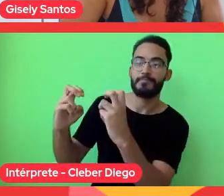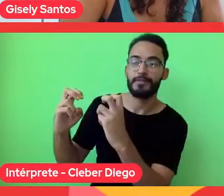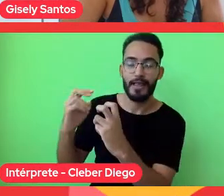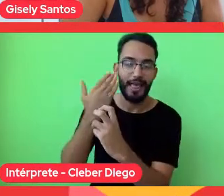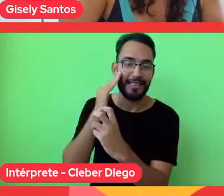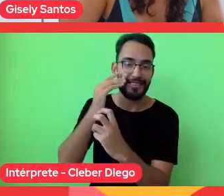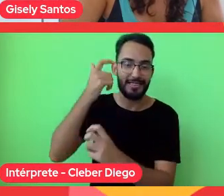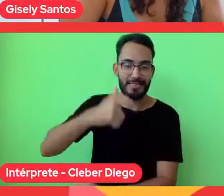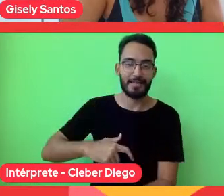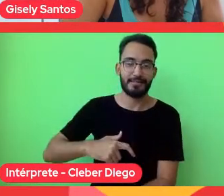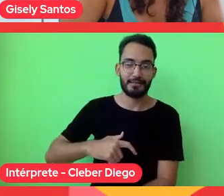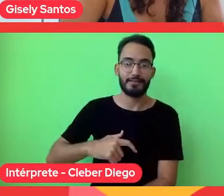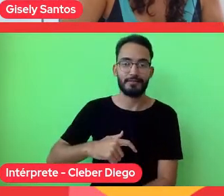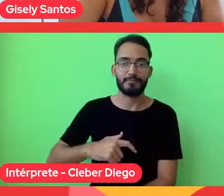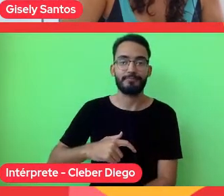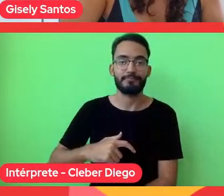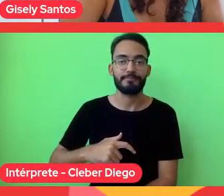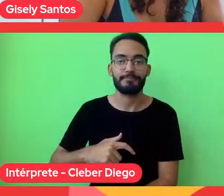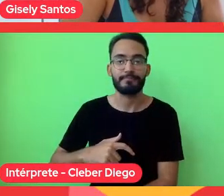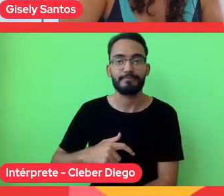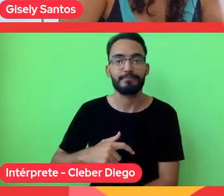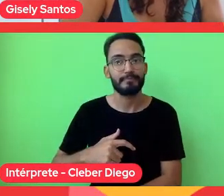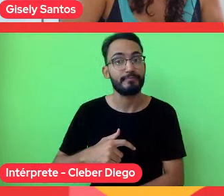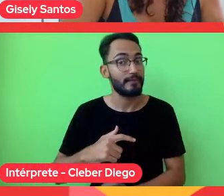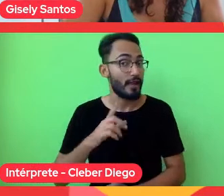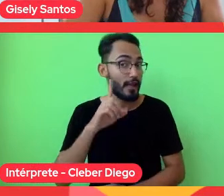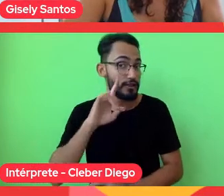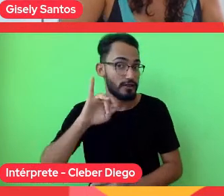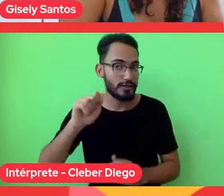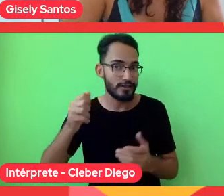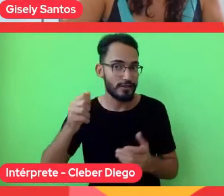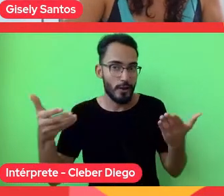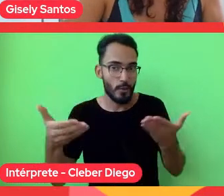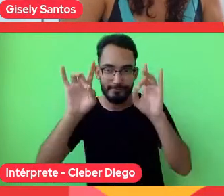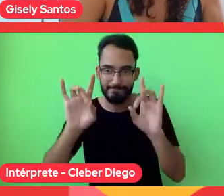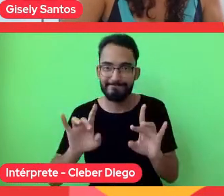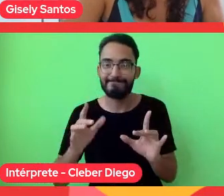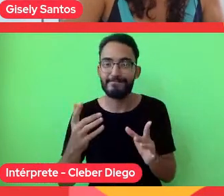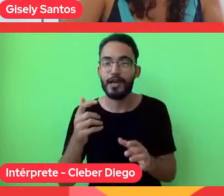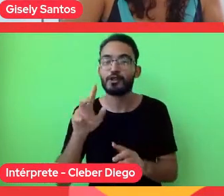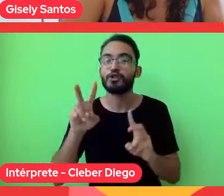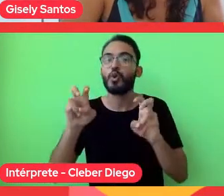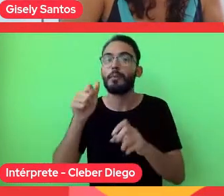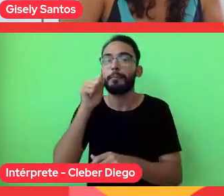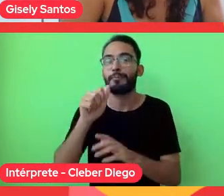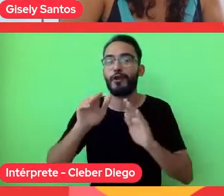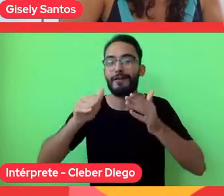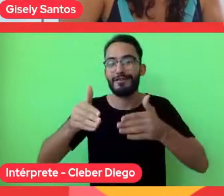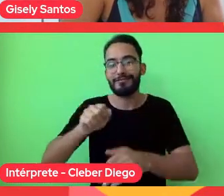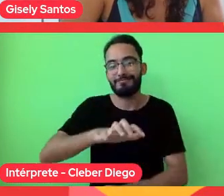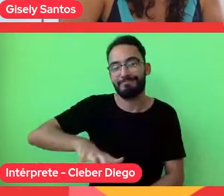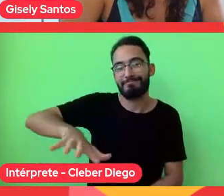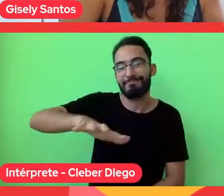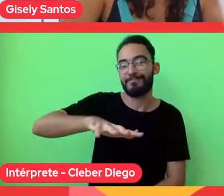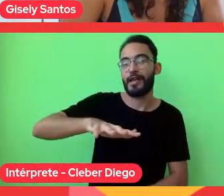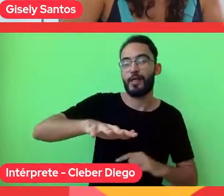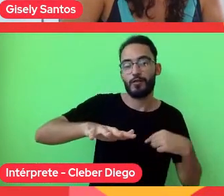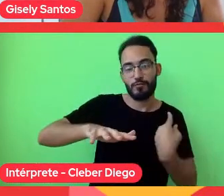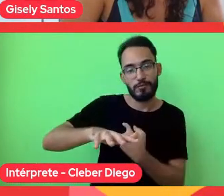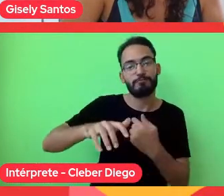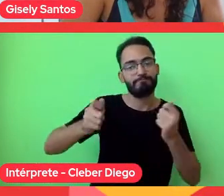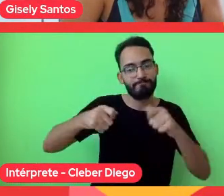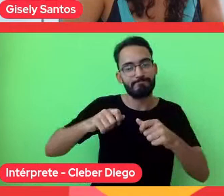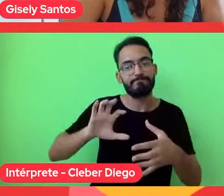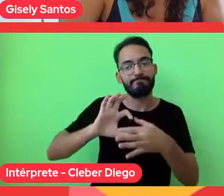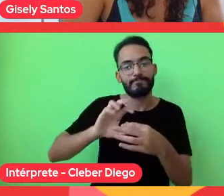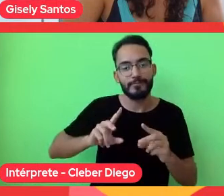entendidas. Então, esse dia em especial é sobre as mulheres, né, e que a gente possa seguir aí com